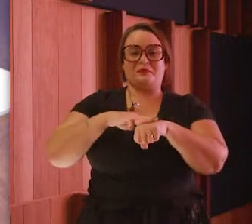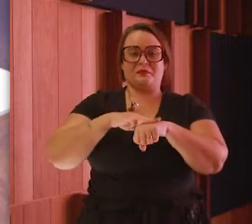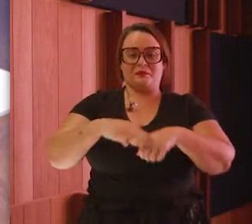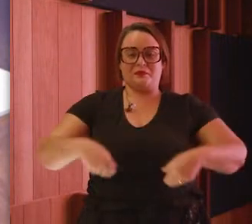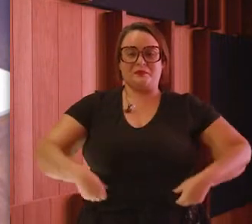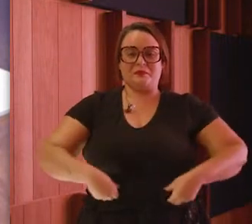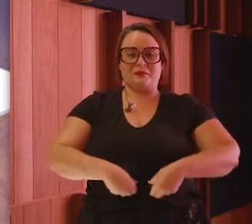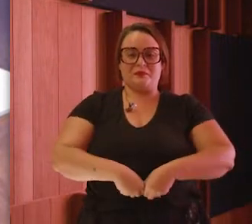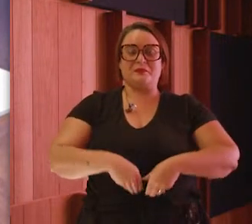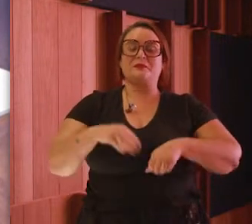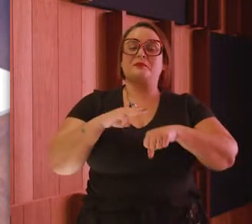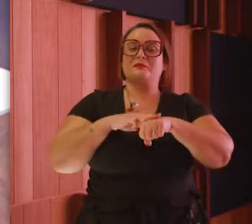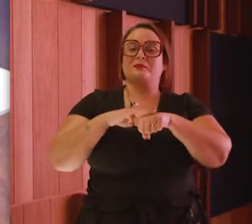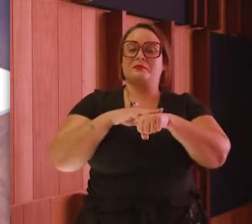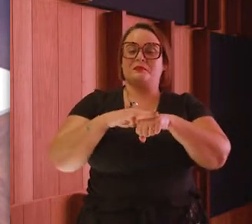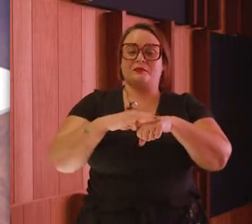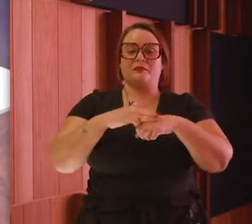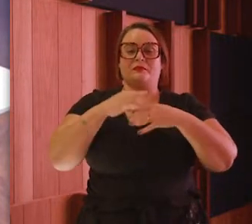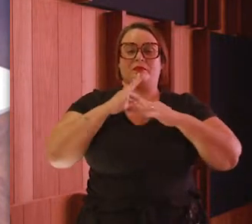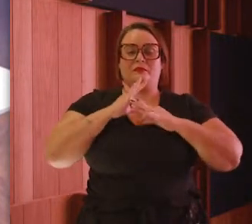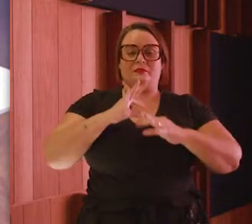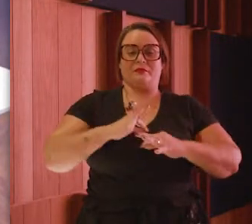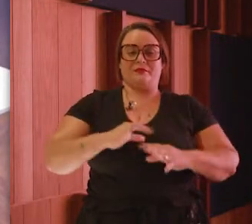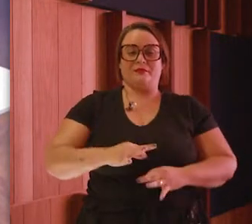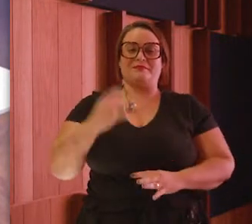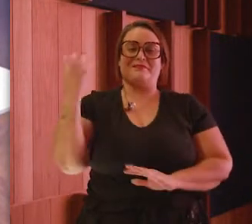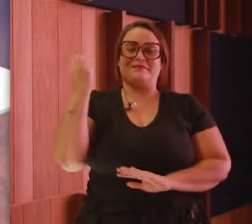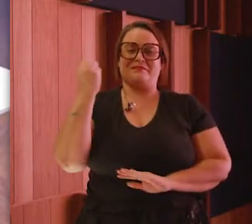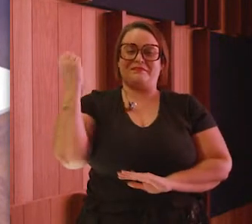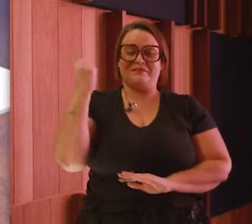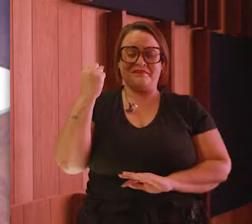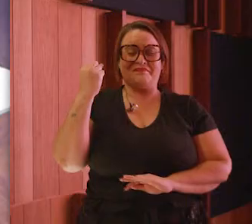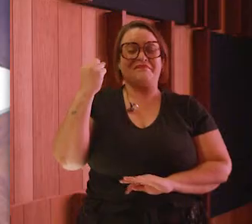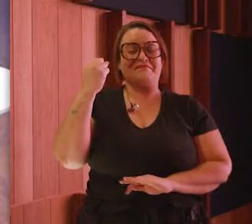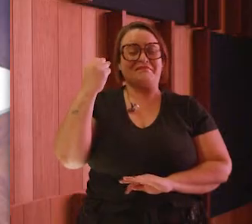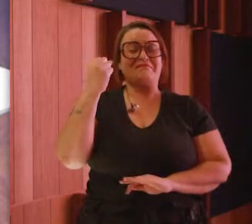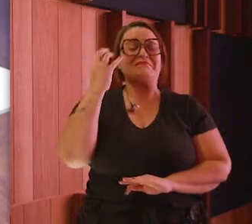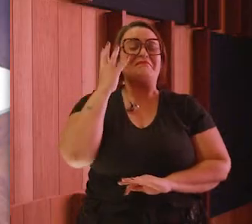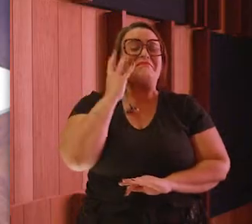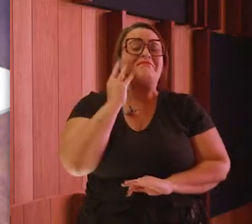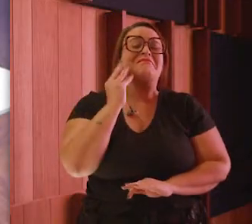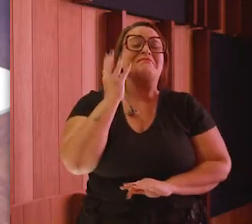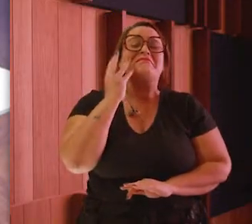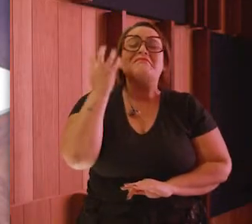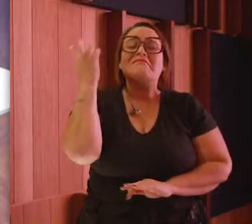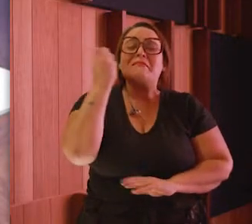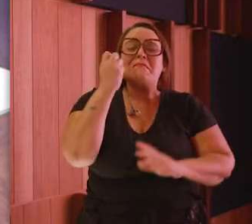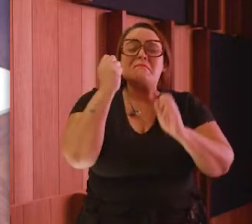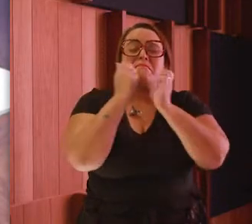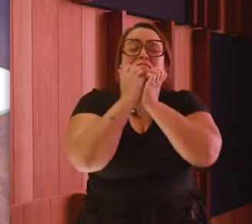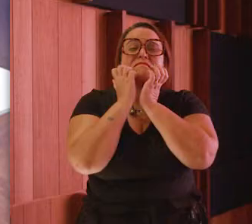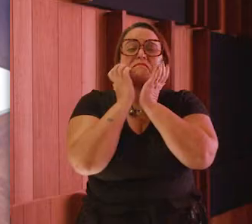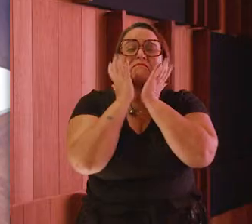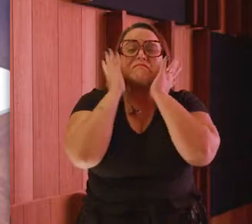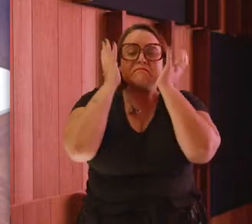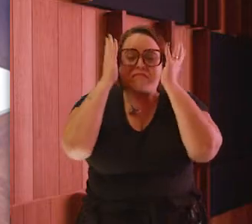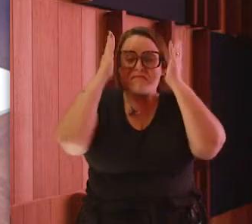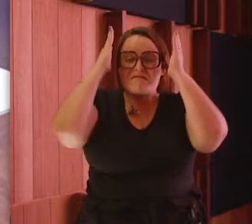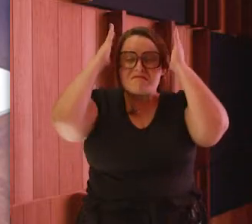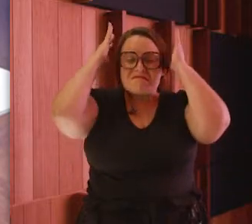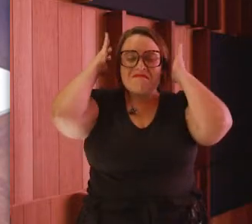marrom e camisa branca. A Cris riu ali porque a barba está ficando grisalha muito rapidamente e o cabelo também cada vez